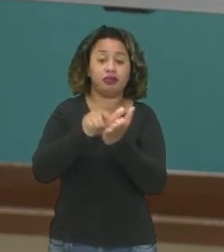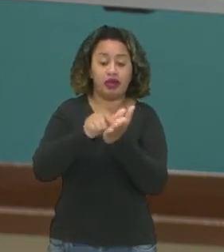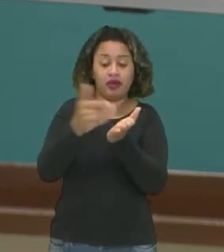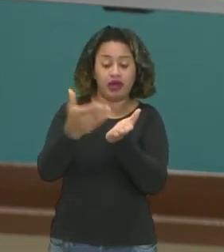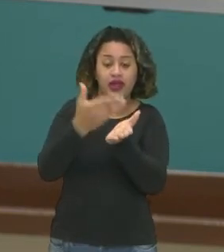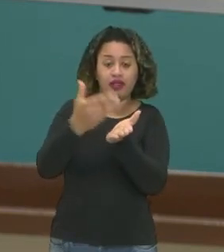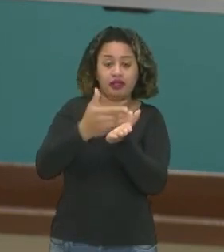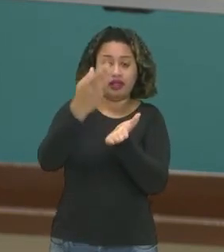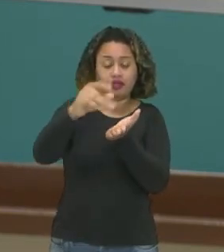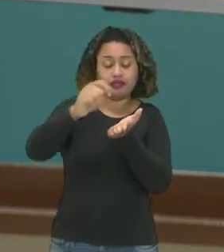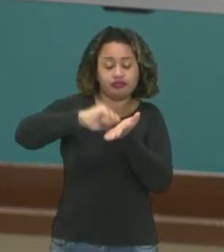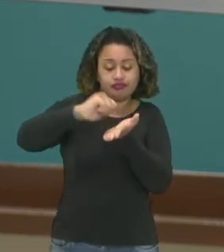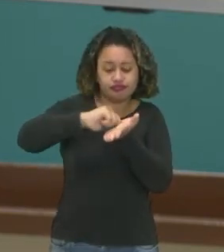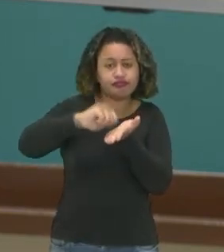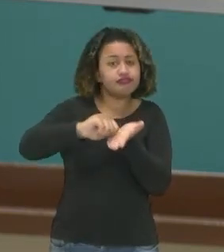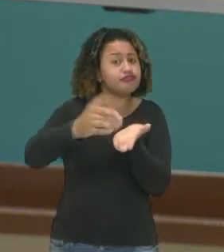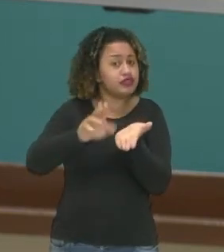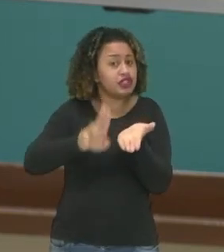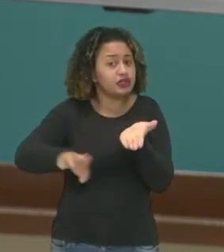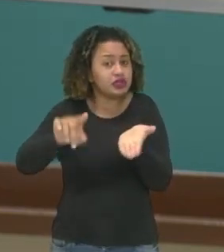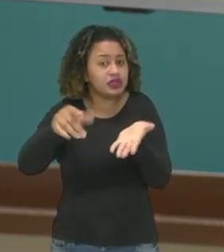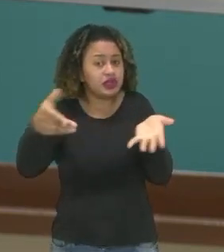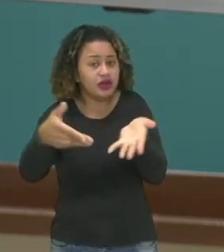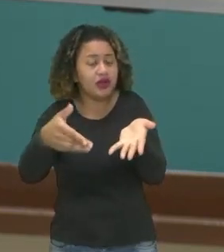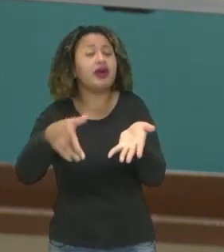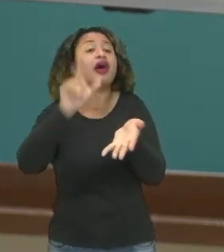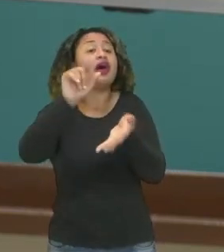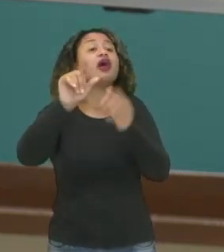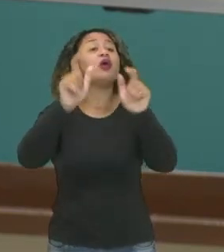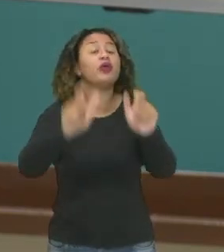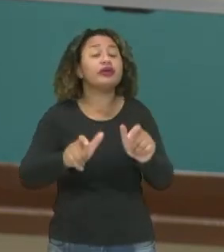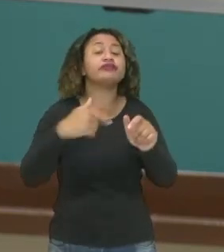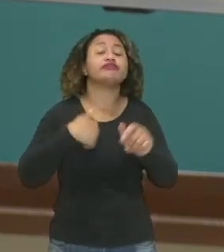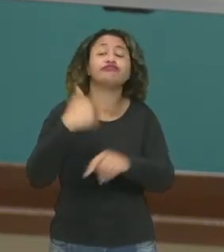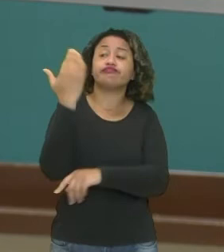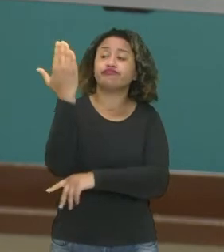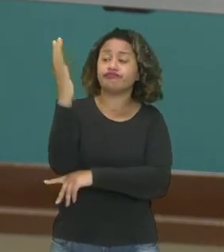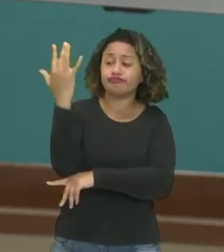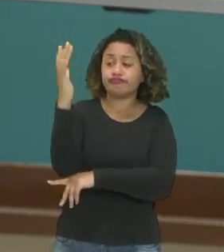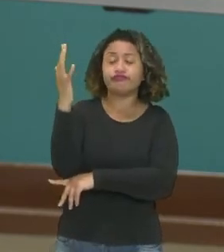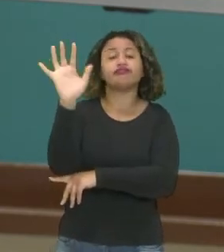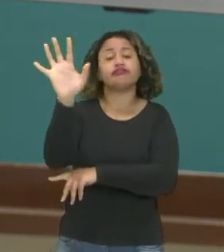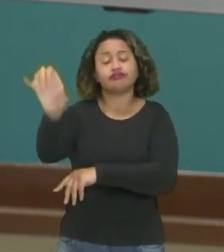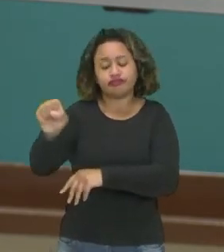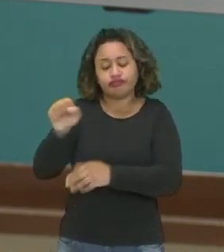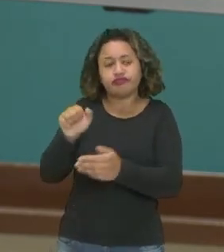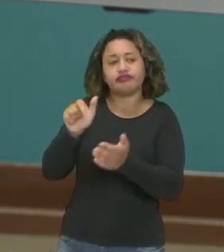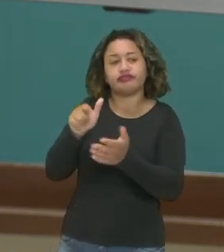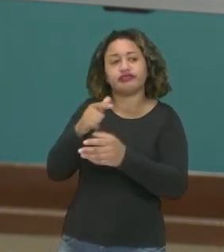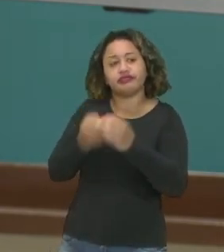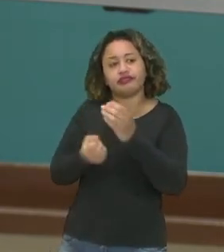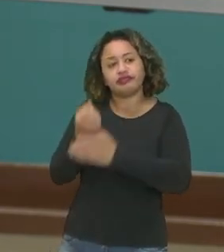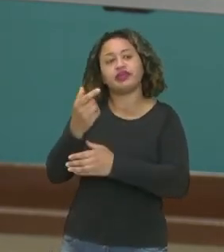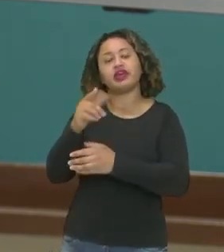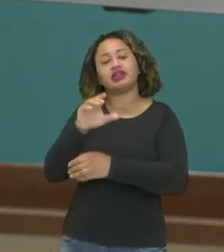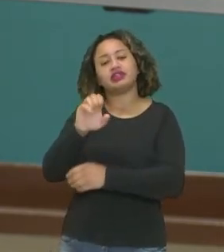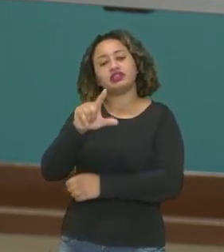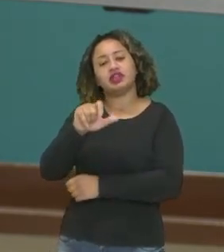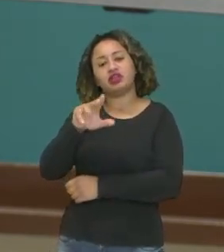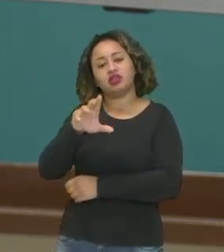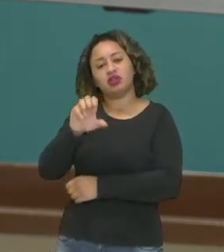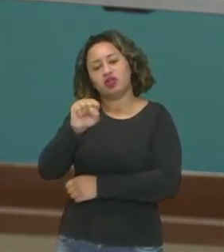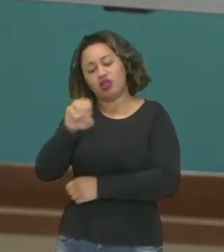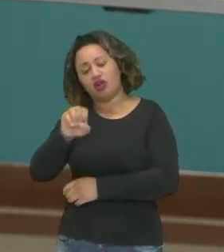anotando né, no seu caderno, ele é extraído a partir dessa celulose, do papel e celulose, para fazer o seu papel, que